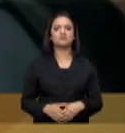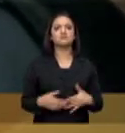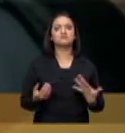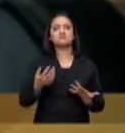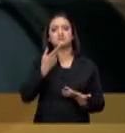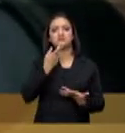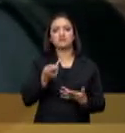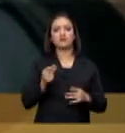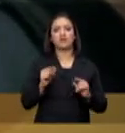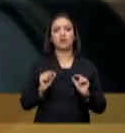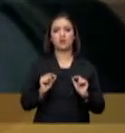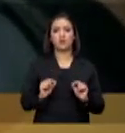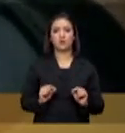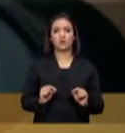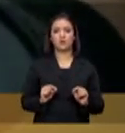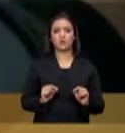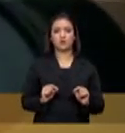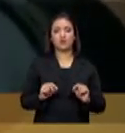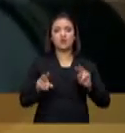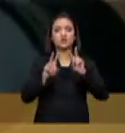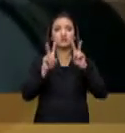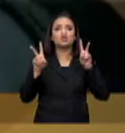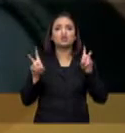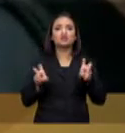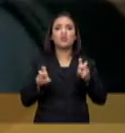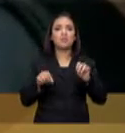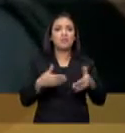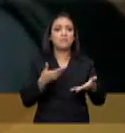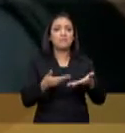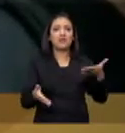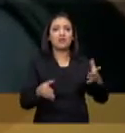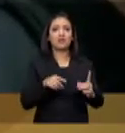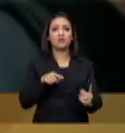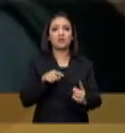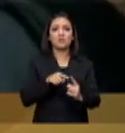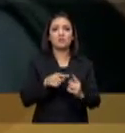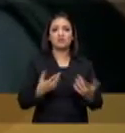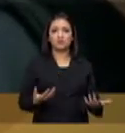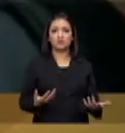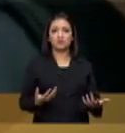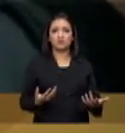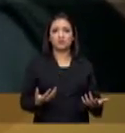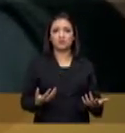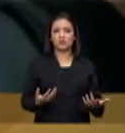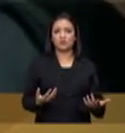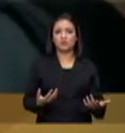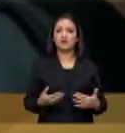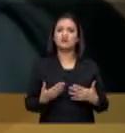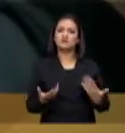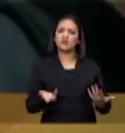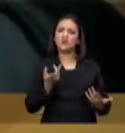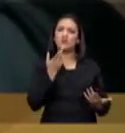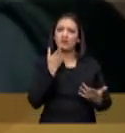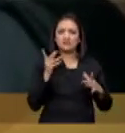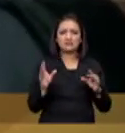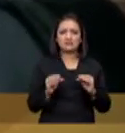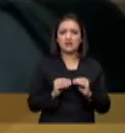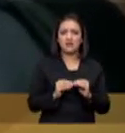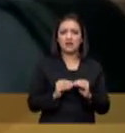da prejudicialidade e, de maneira bastante sucinta e